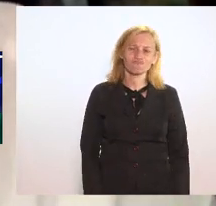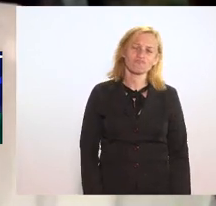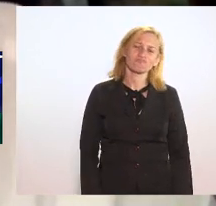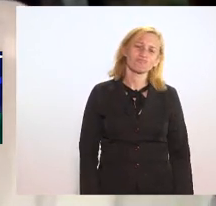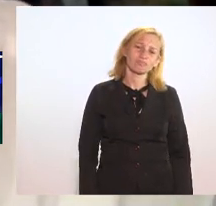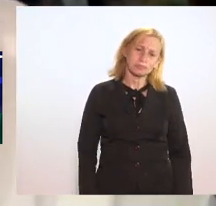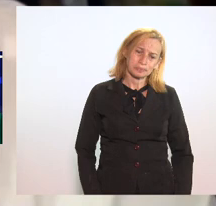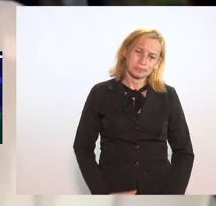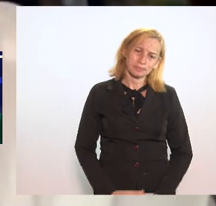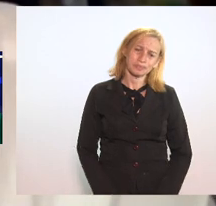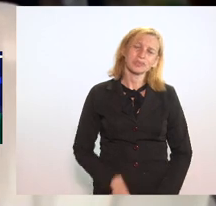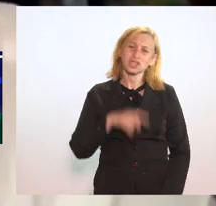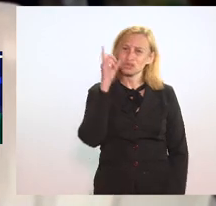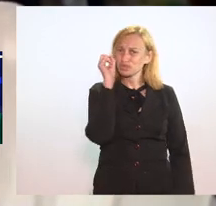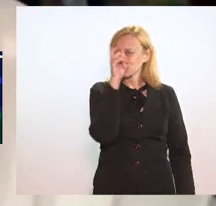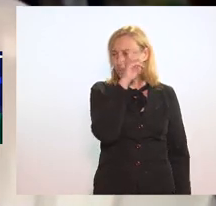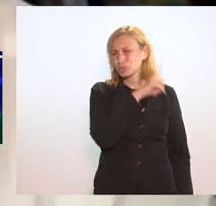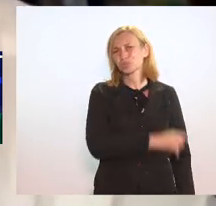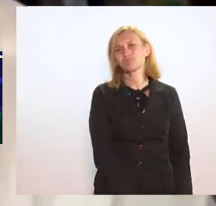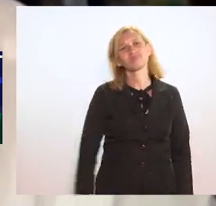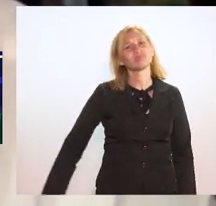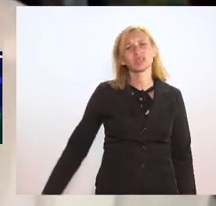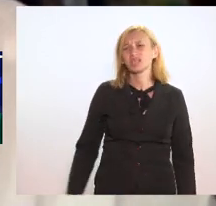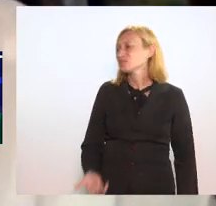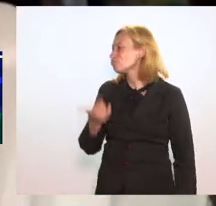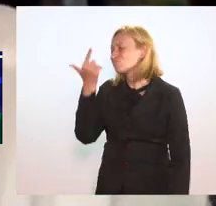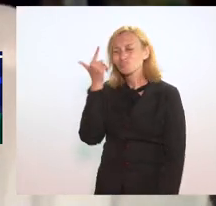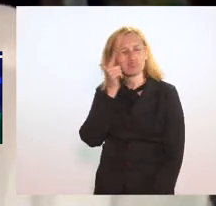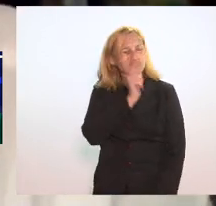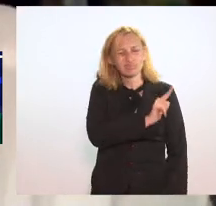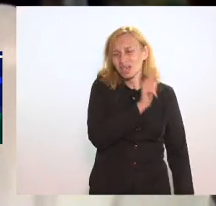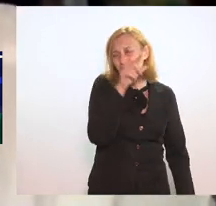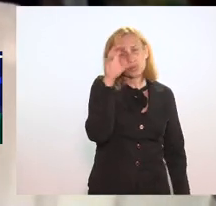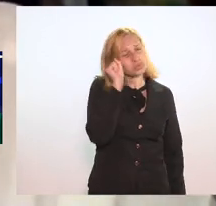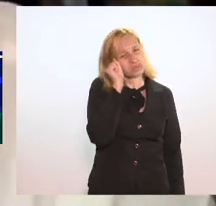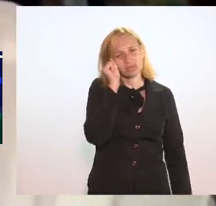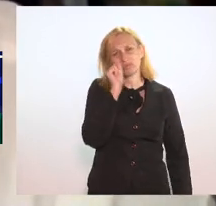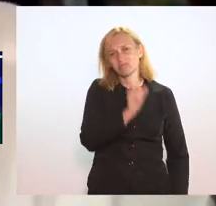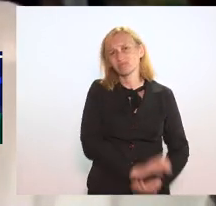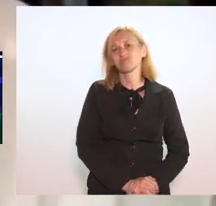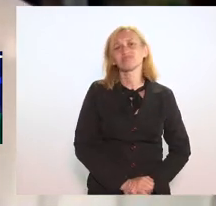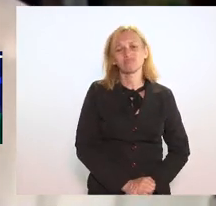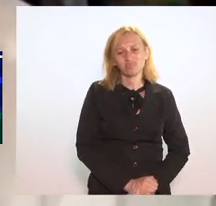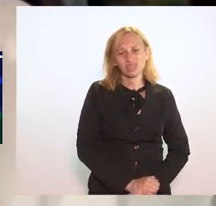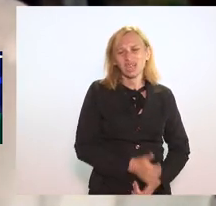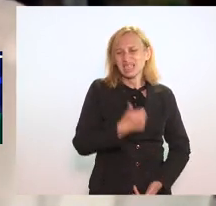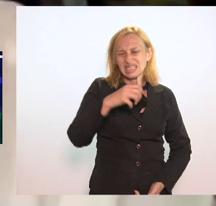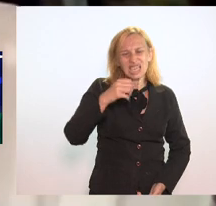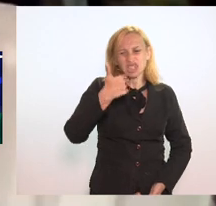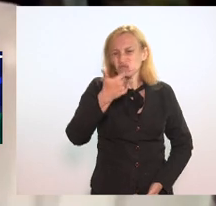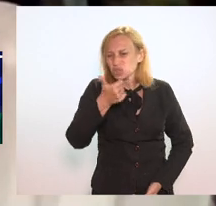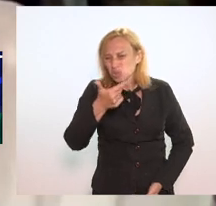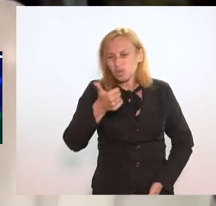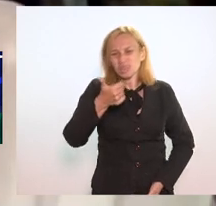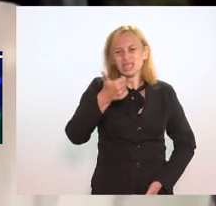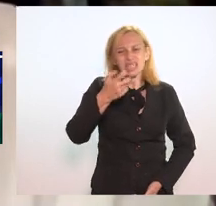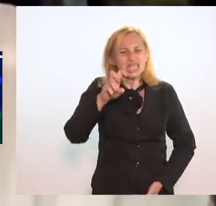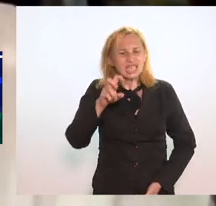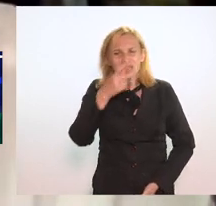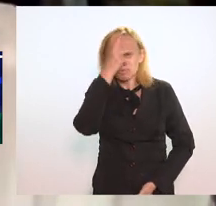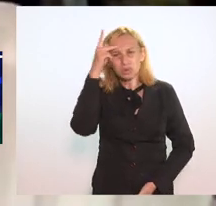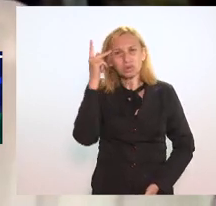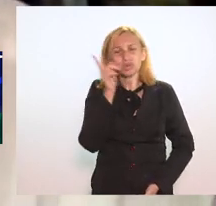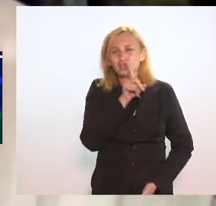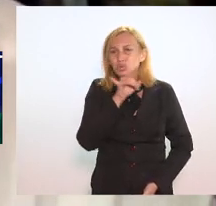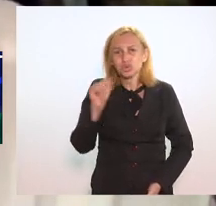que tá difícil e não consegue mais dormir e ele atende 10 12 15 pacientes por